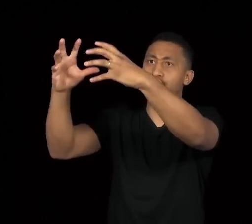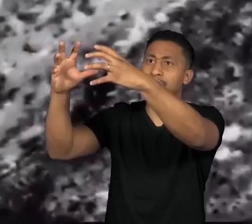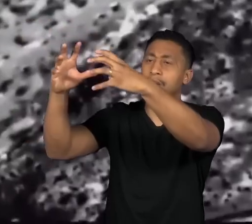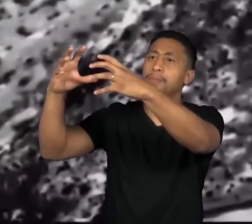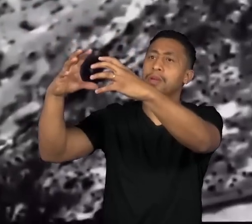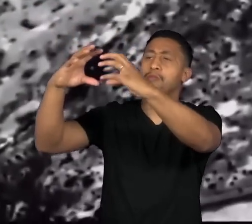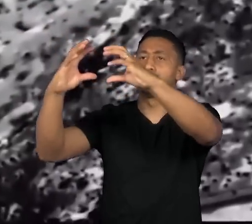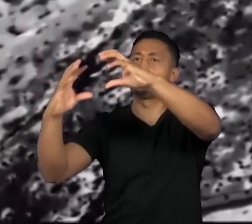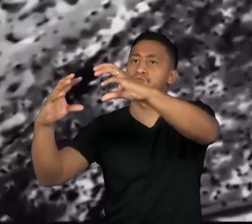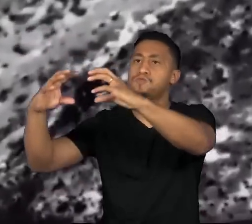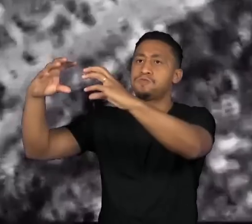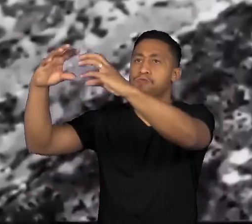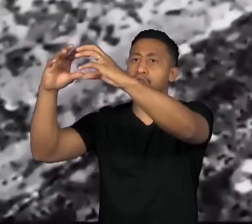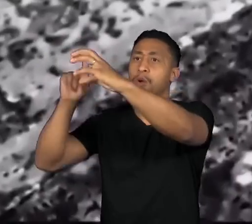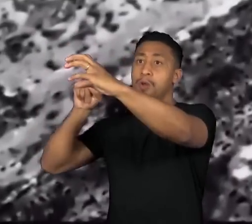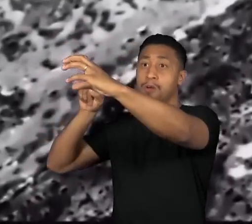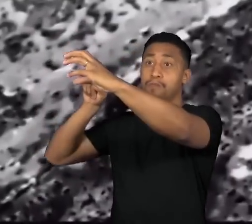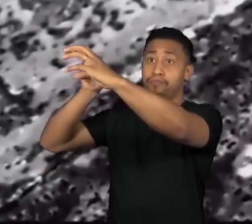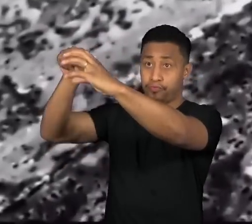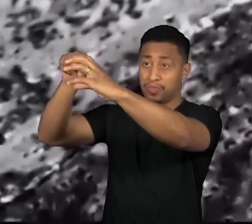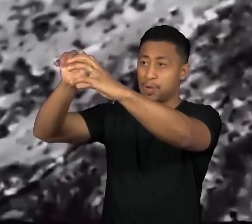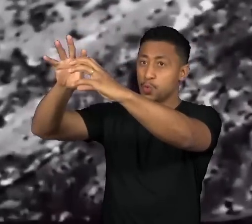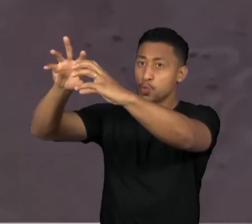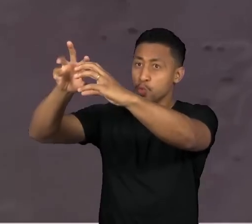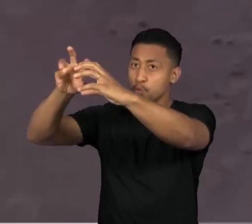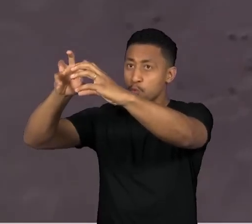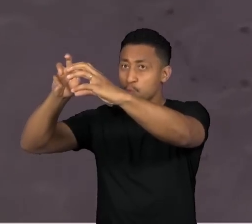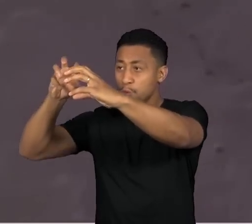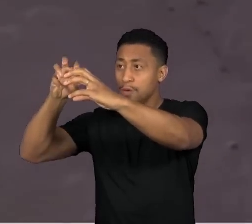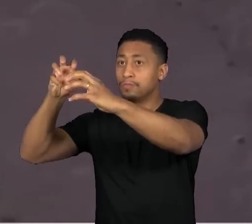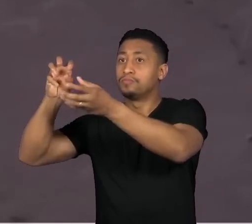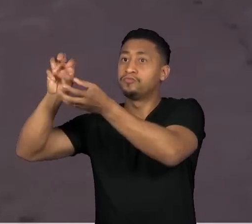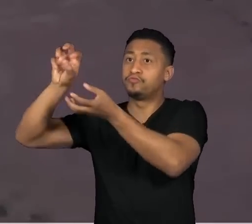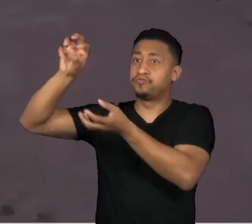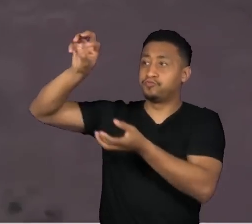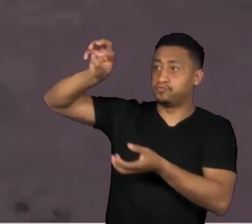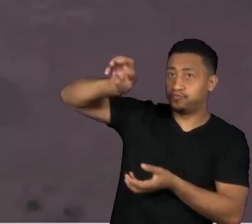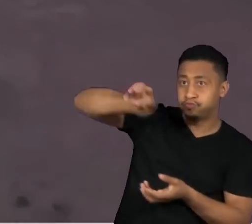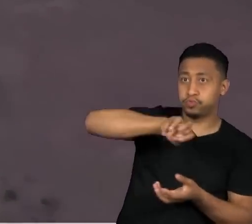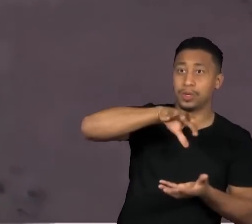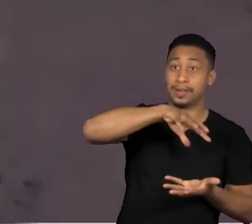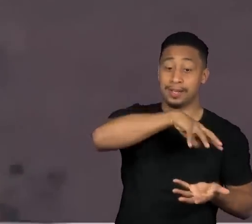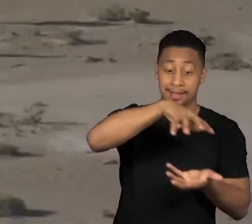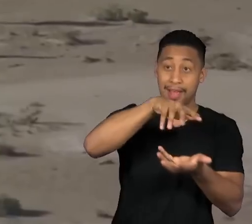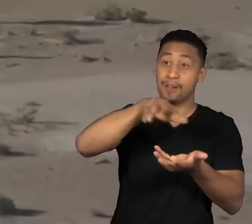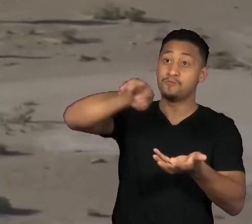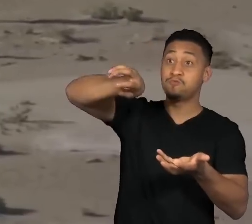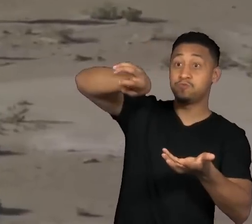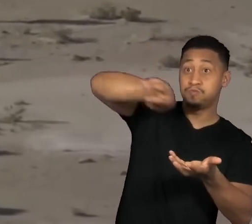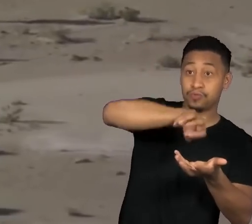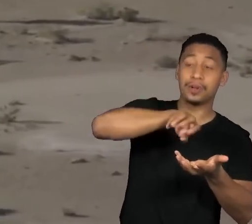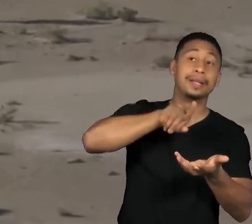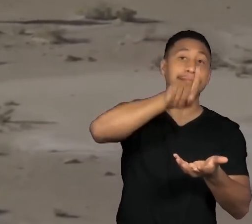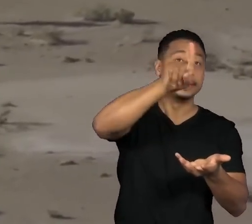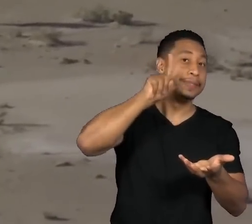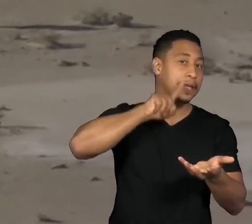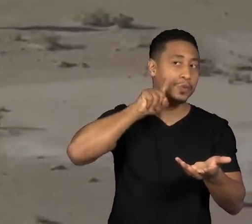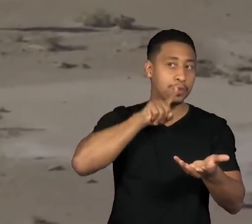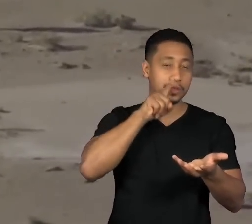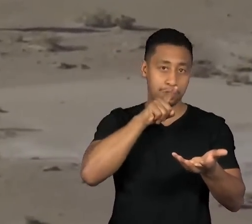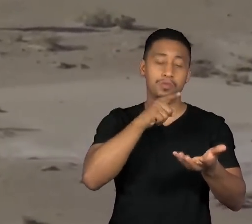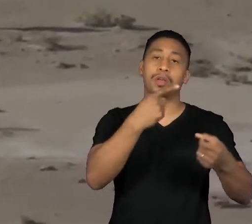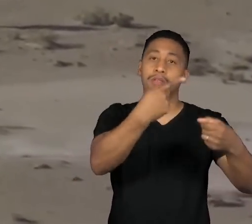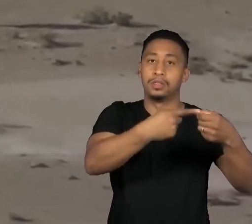asteroide atravessou a Terra e caiu de paraquedas no deserto de Utah, nos Estados Unidos. A rocha celestial